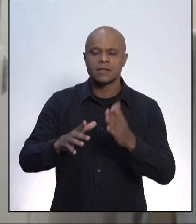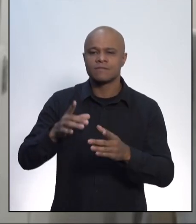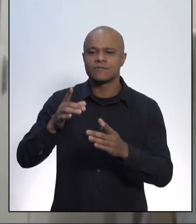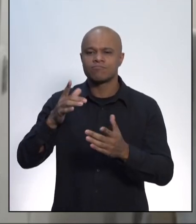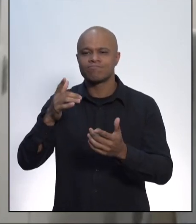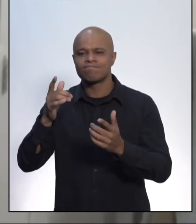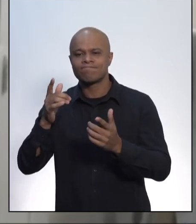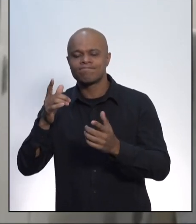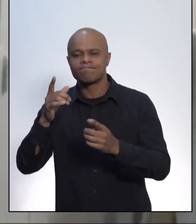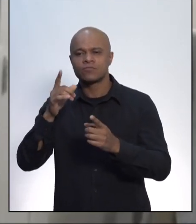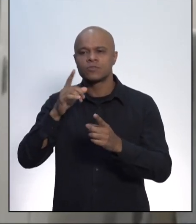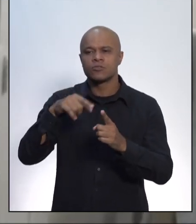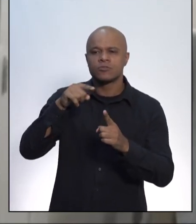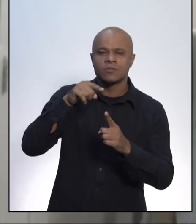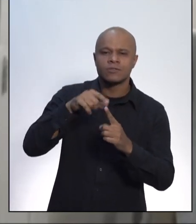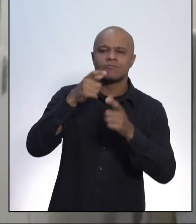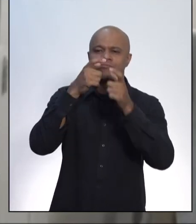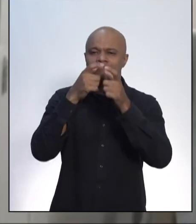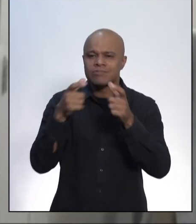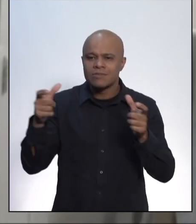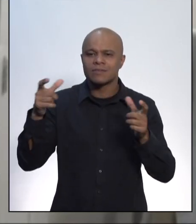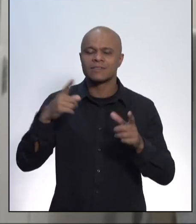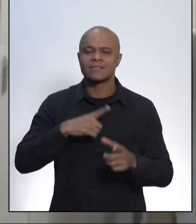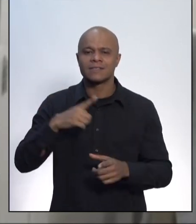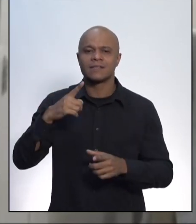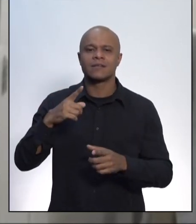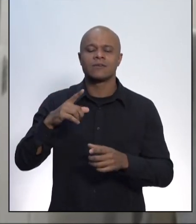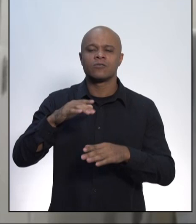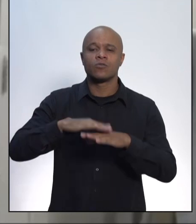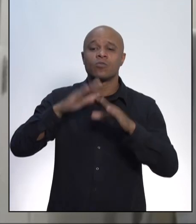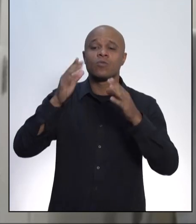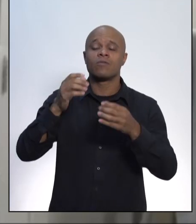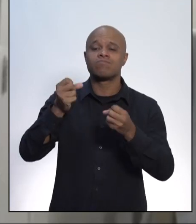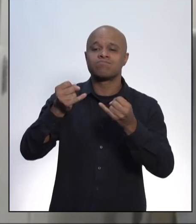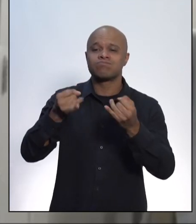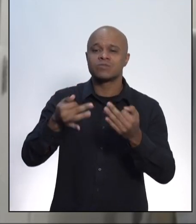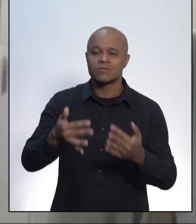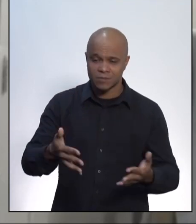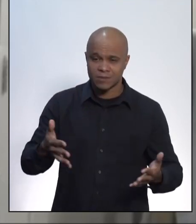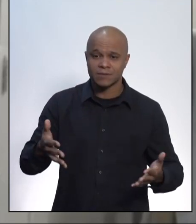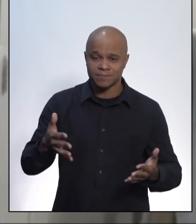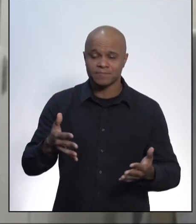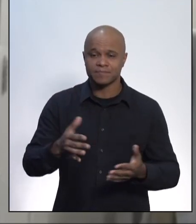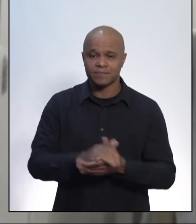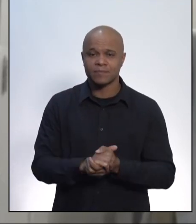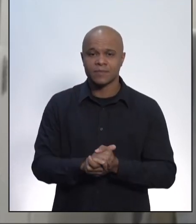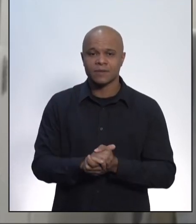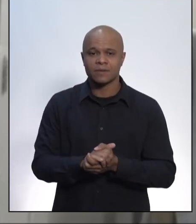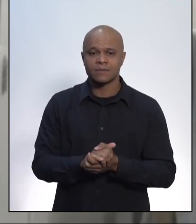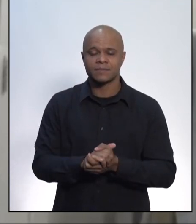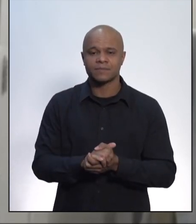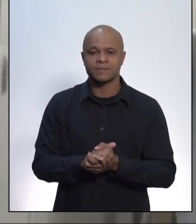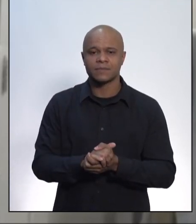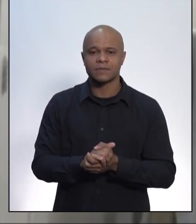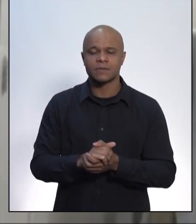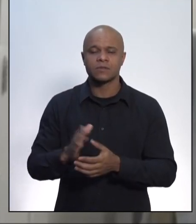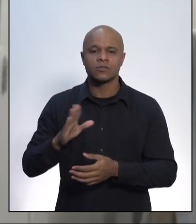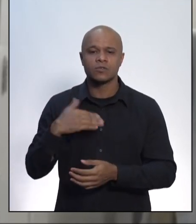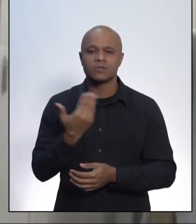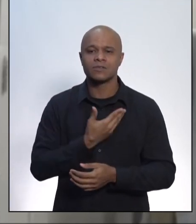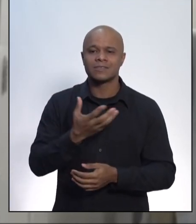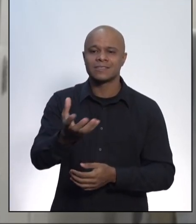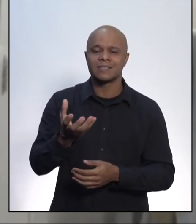propósito muito grande, né? Qual o propósito do Explicae? O propósito do Explicae a gente quer ser